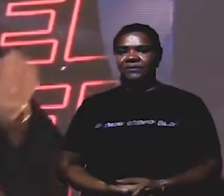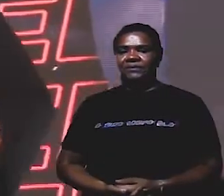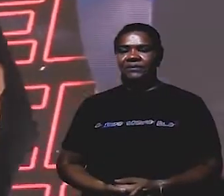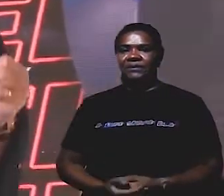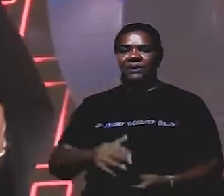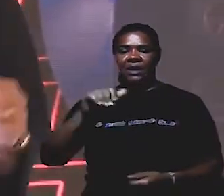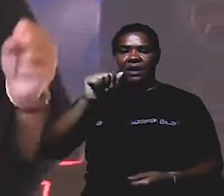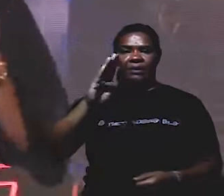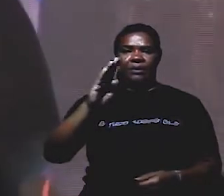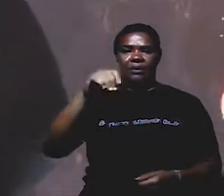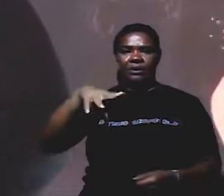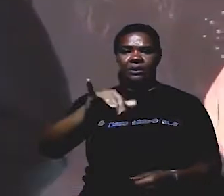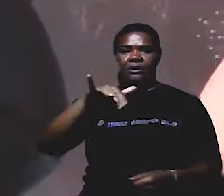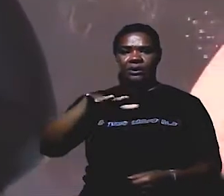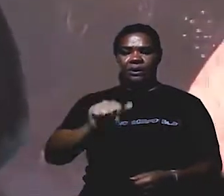Adonias, irmão de Salomão,